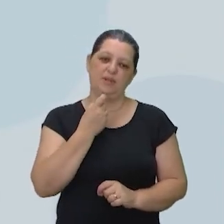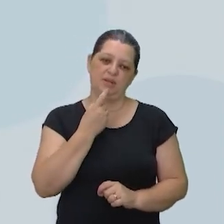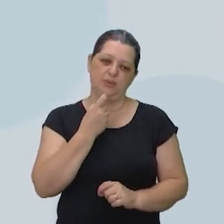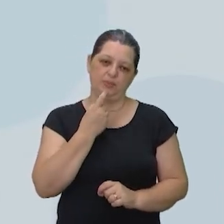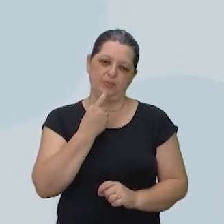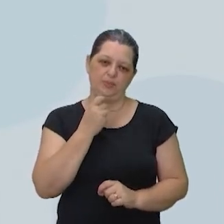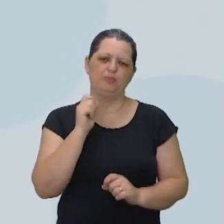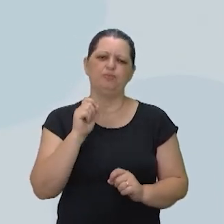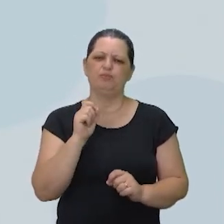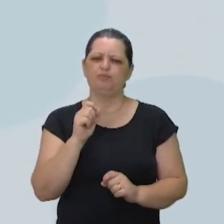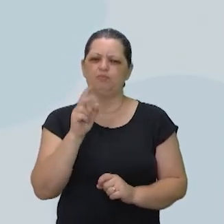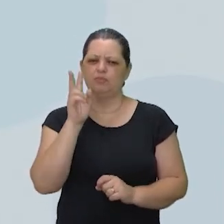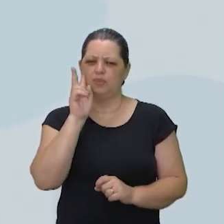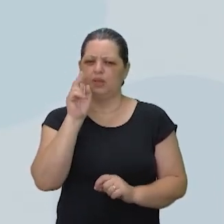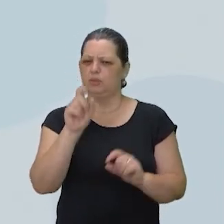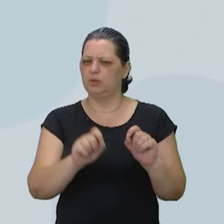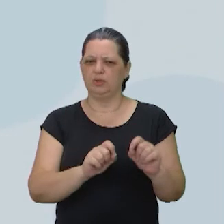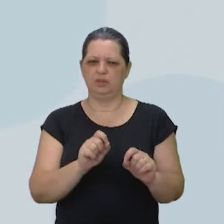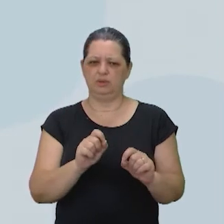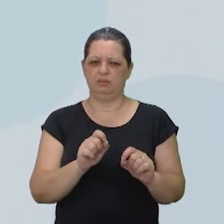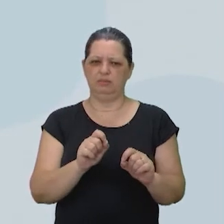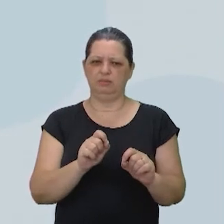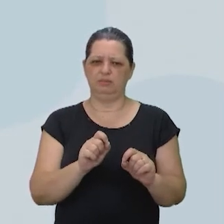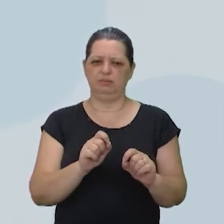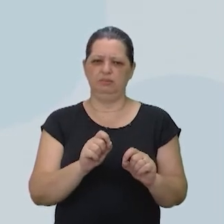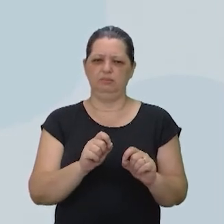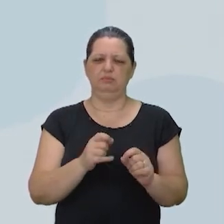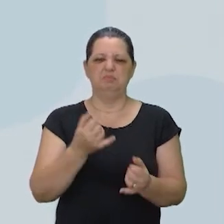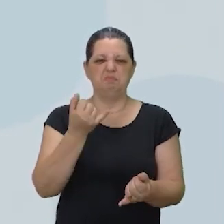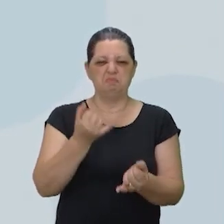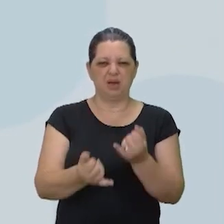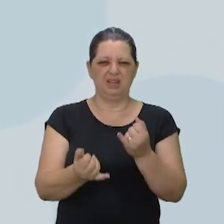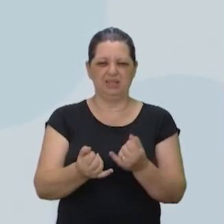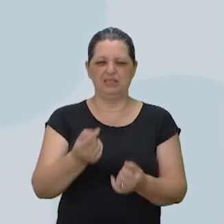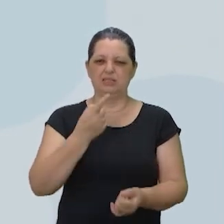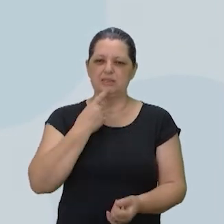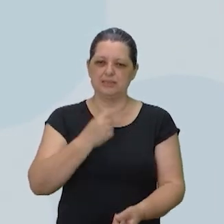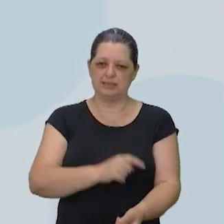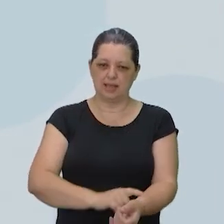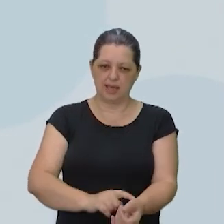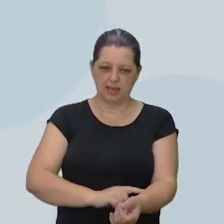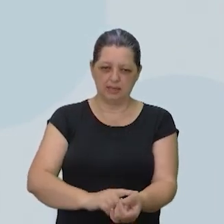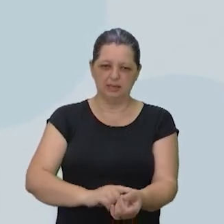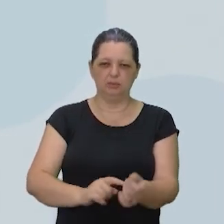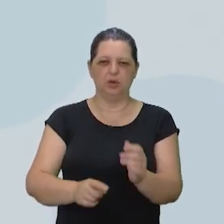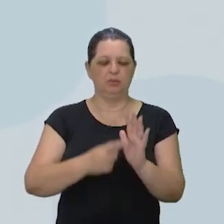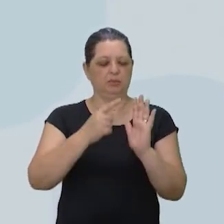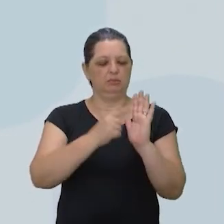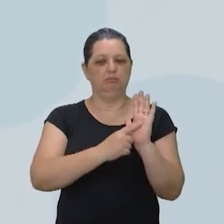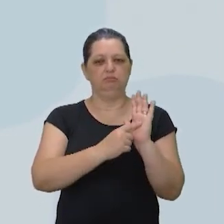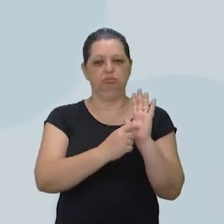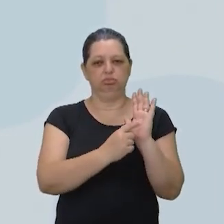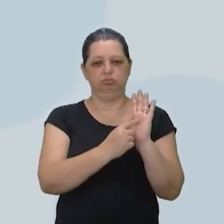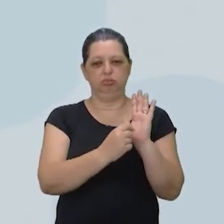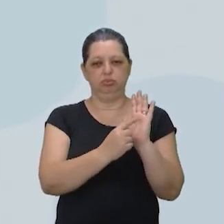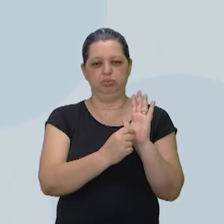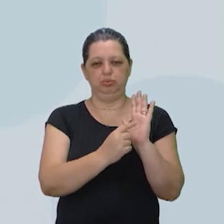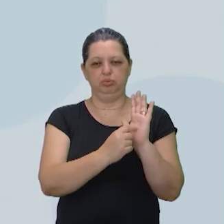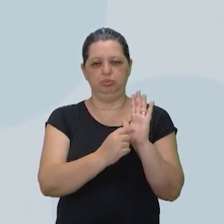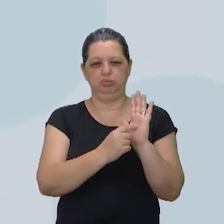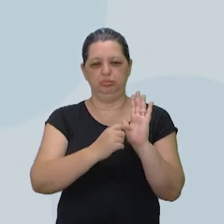Essa parte vermelha me lembra muito assim, como se fosse sangue mesmo, escorrendo, como se tivesse um